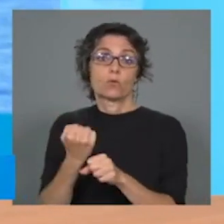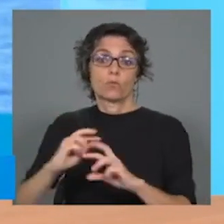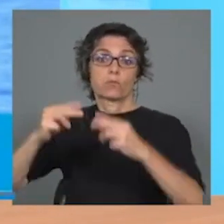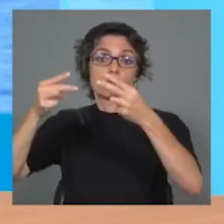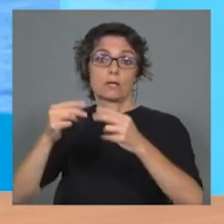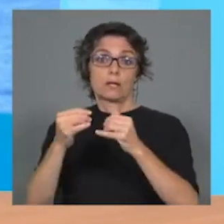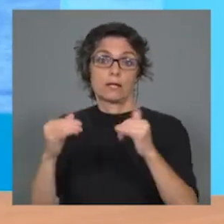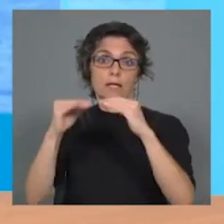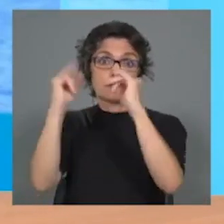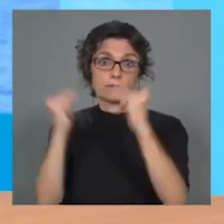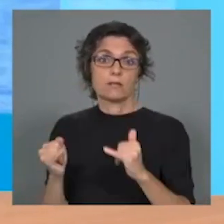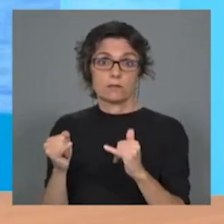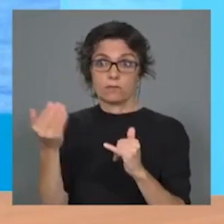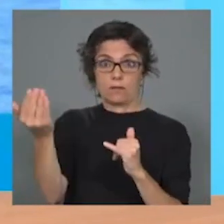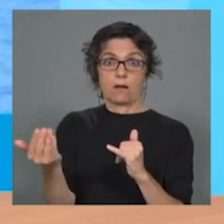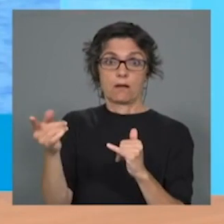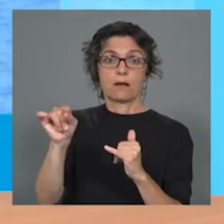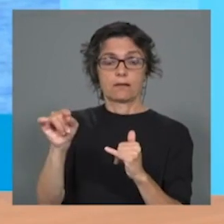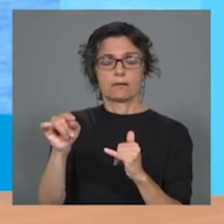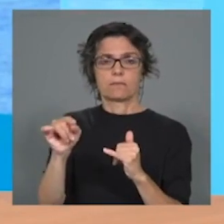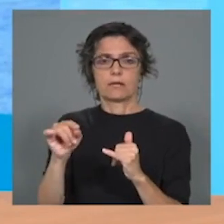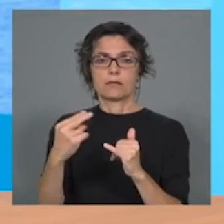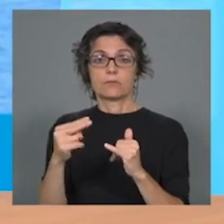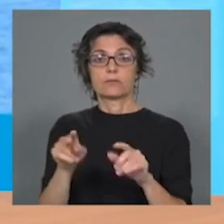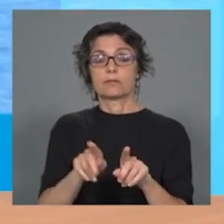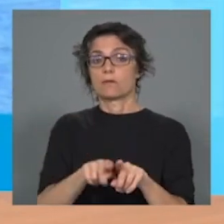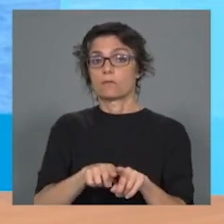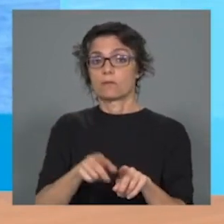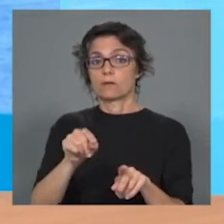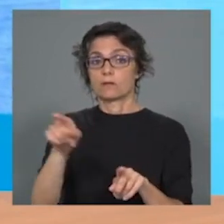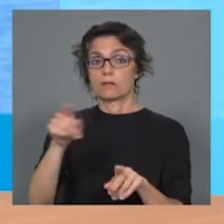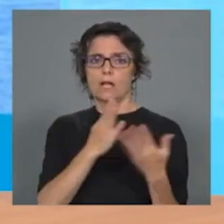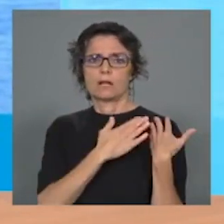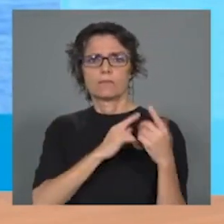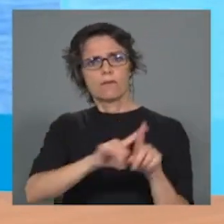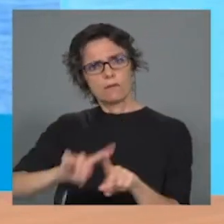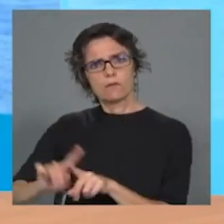levou-a, do ponto de vista político, a desempenhar diferentes